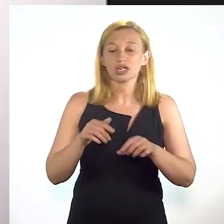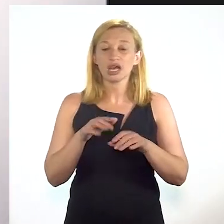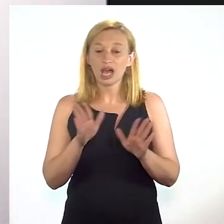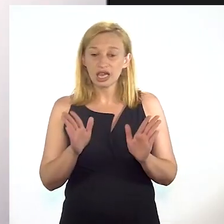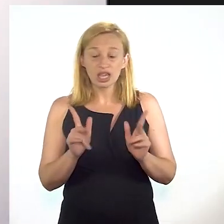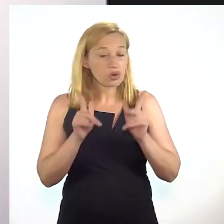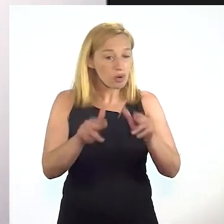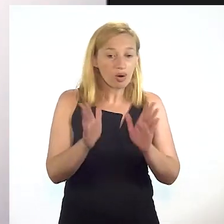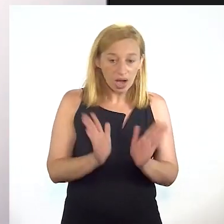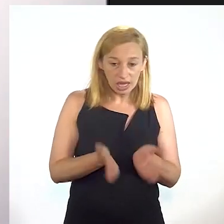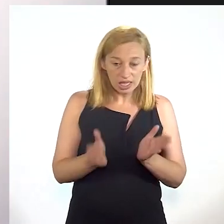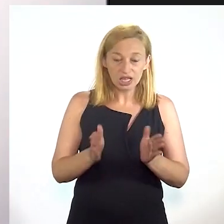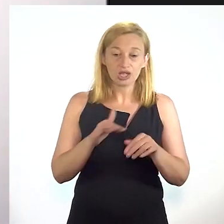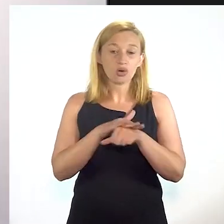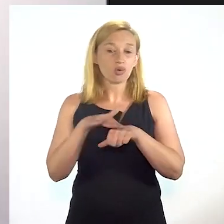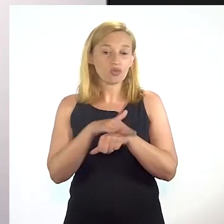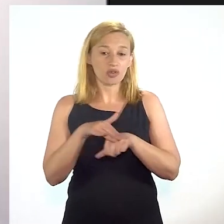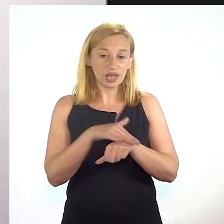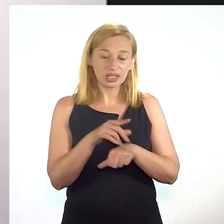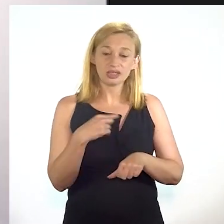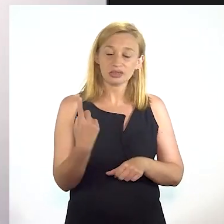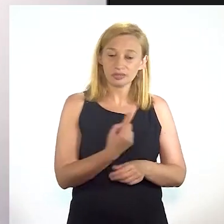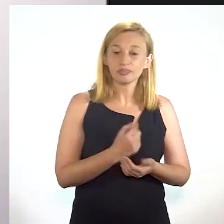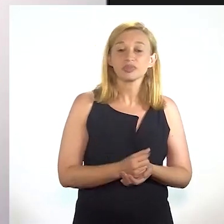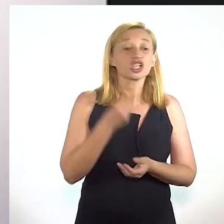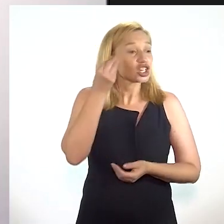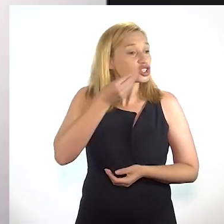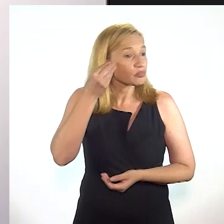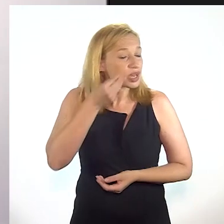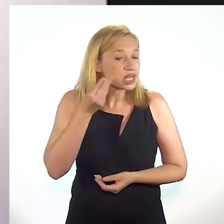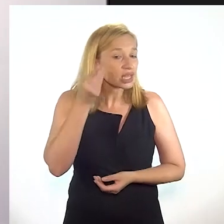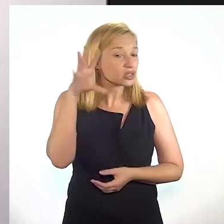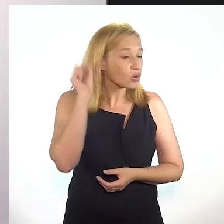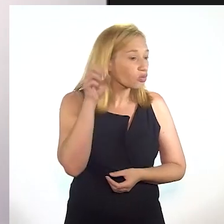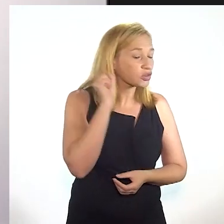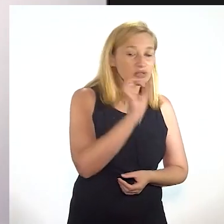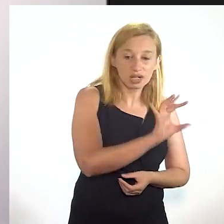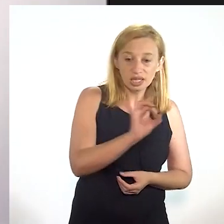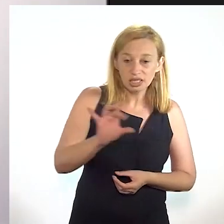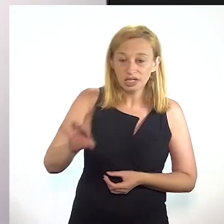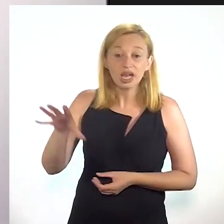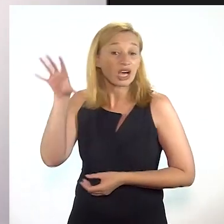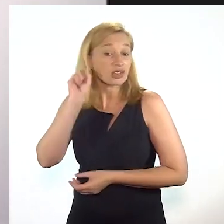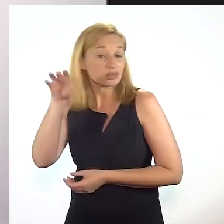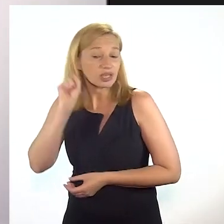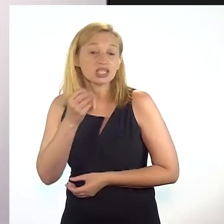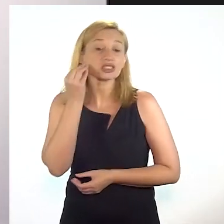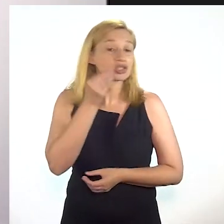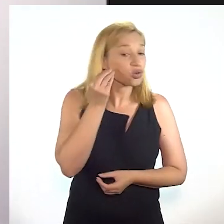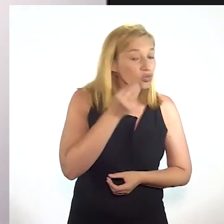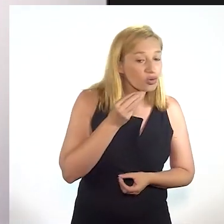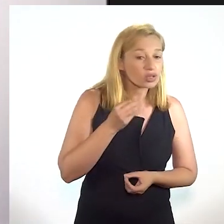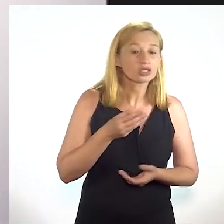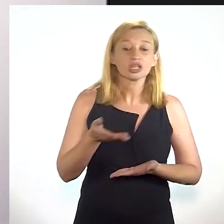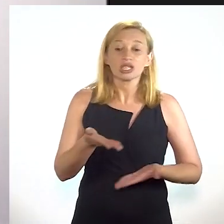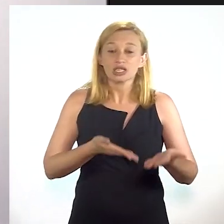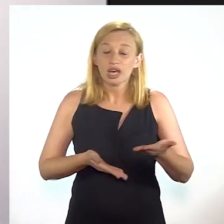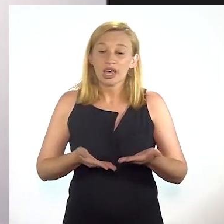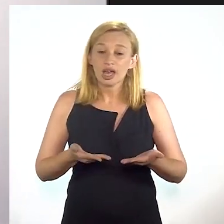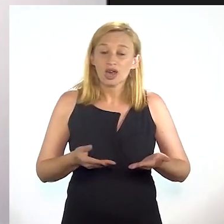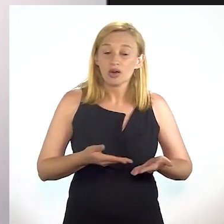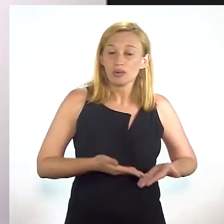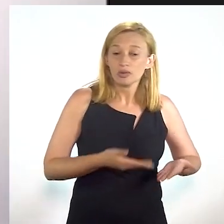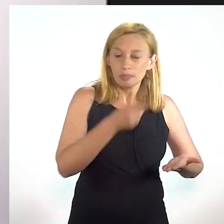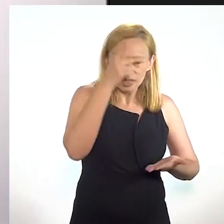de roda de conversa, igual a gente está aqui. E aí, assim, ouvindo experiências, e a partir dessas experiências que eu ouço, eu